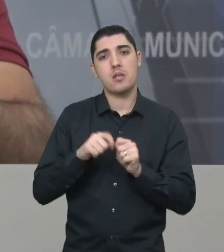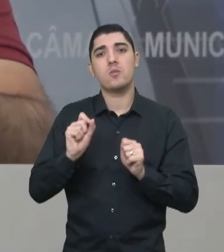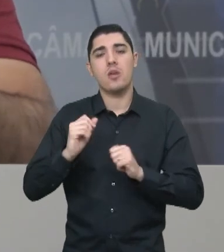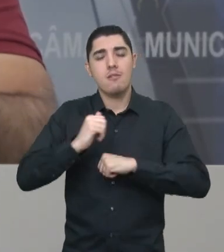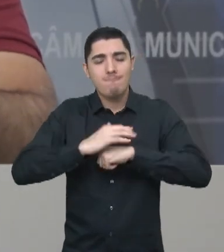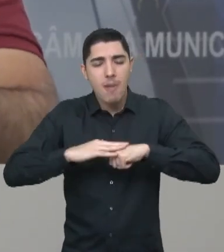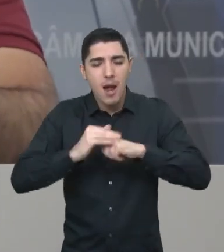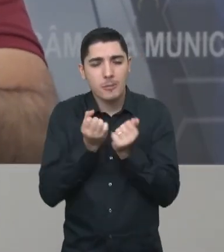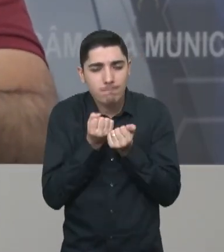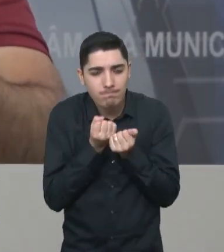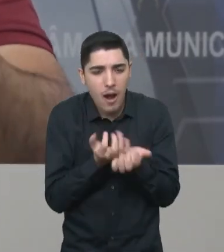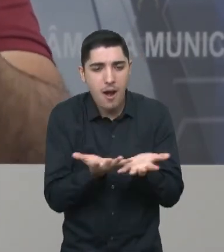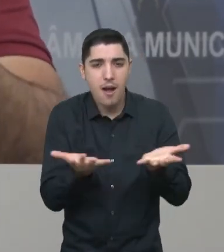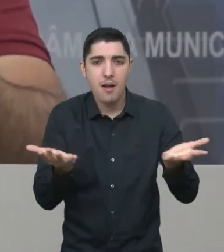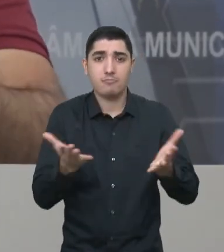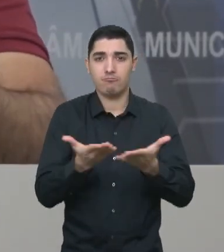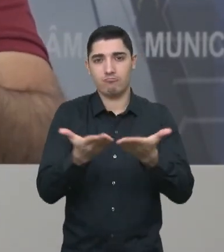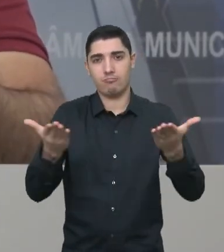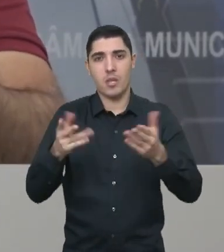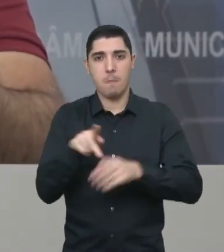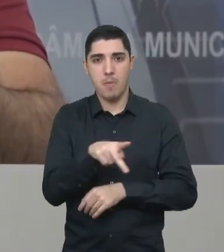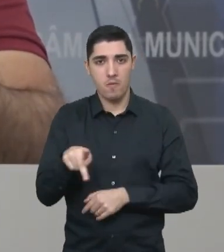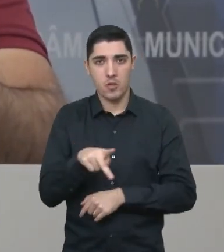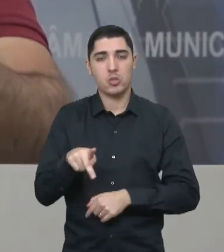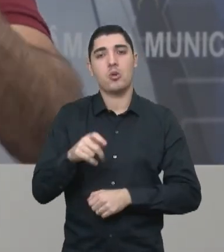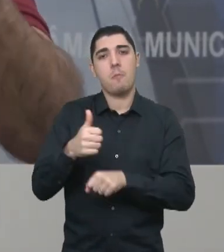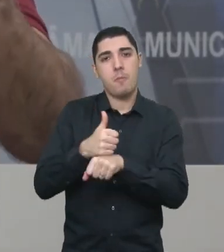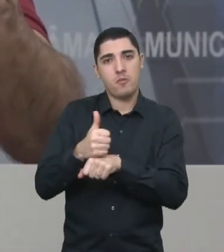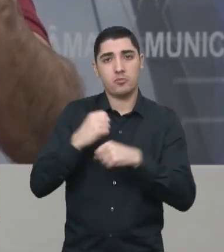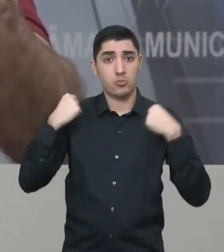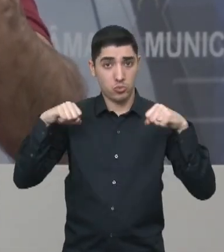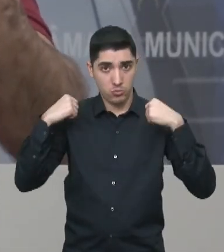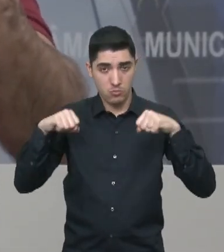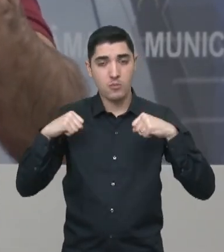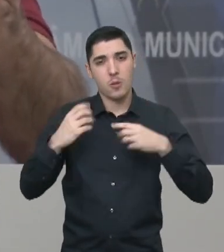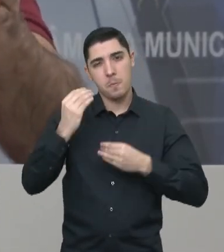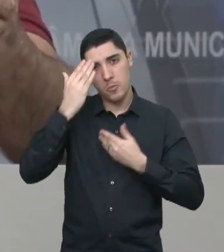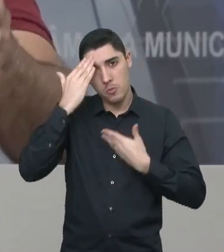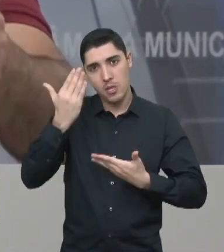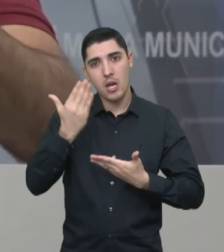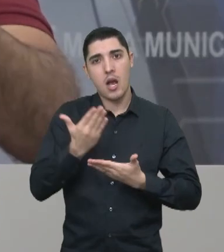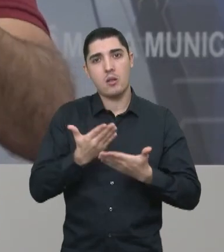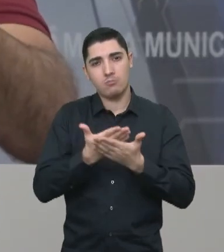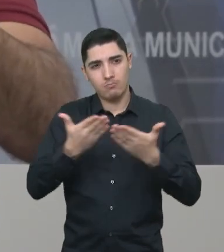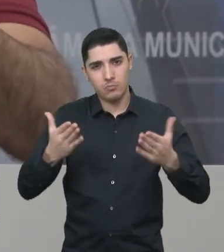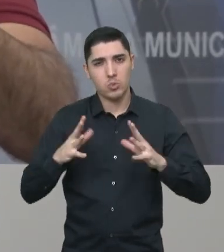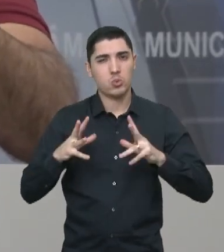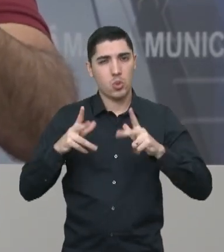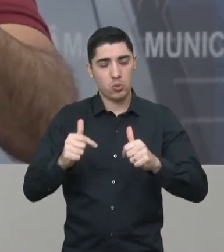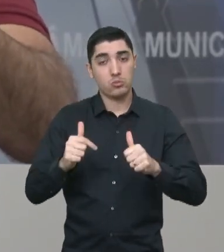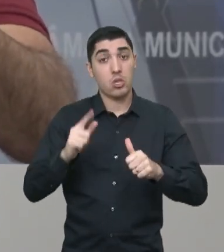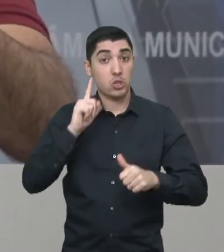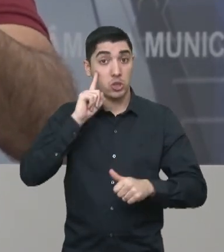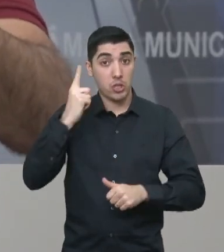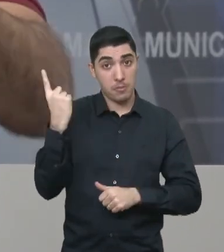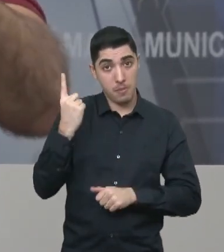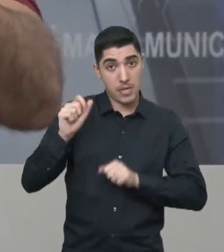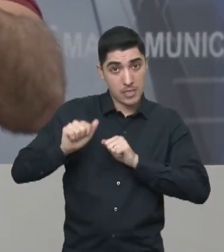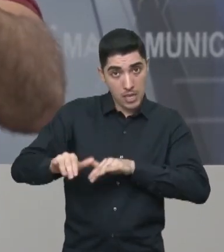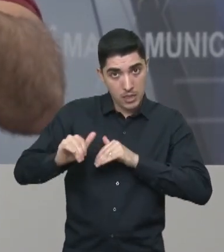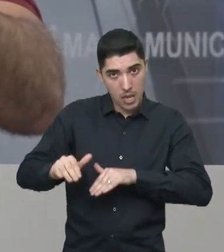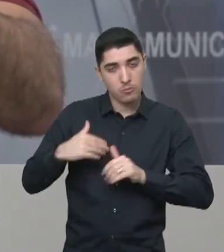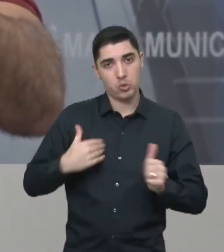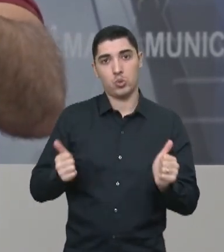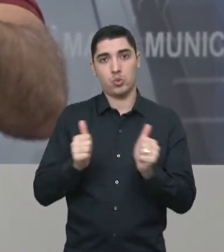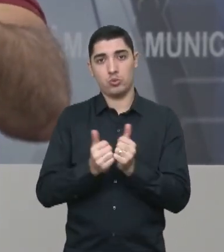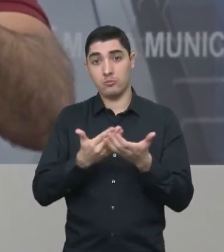especial a todos os professores, todos os profissionais de educação física. Meu muito obrigado por tudo que tem feito. Estaremos dia 1º com vocês, que é o dia